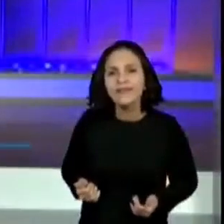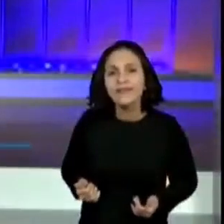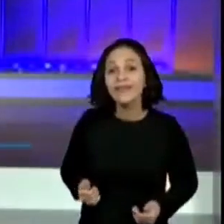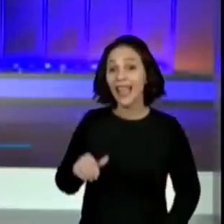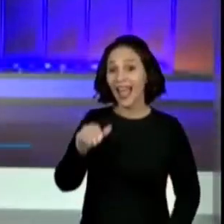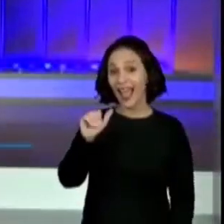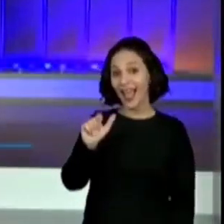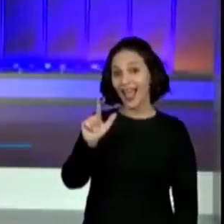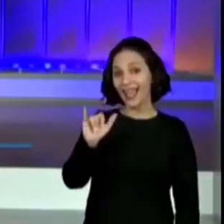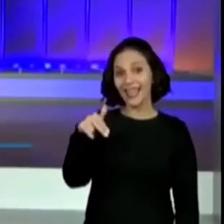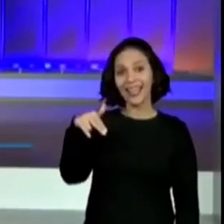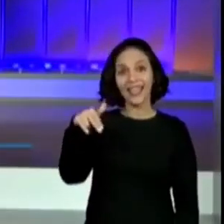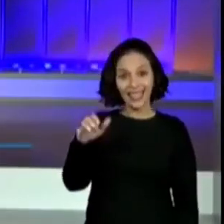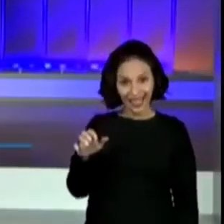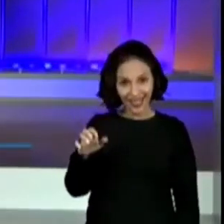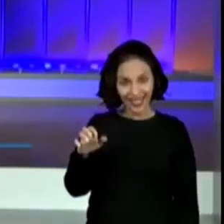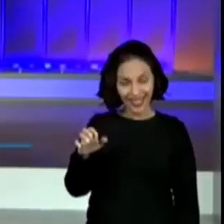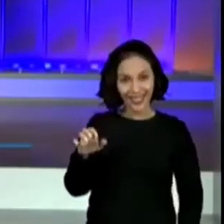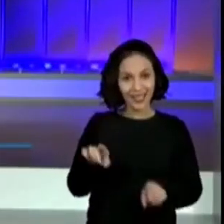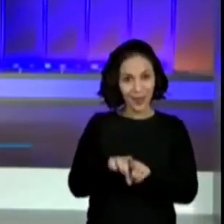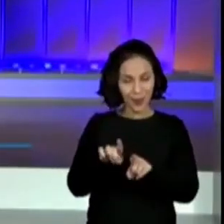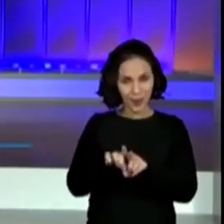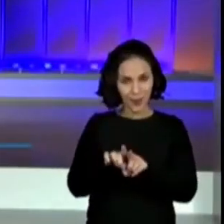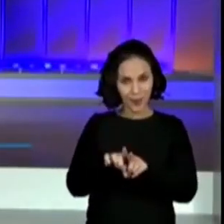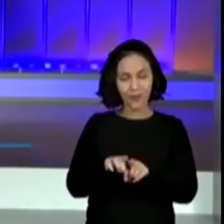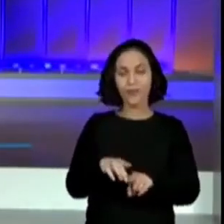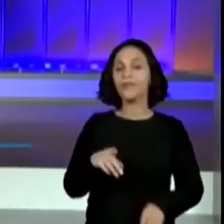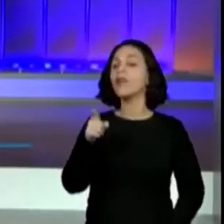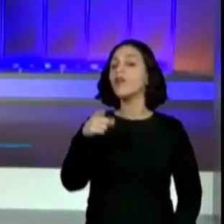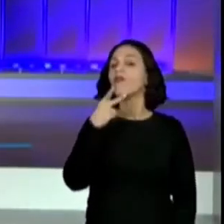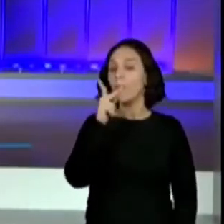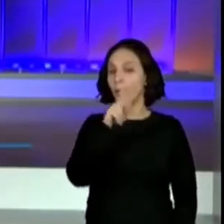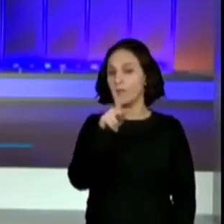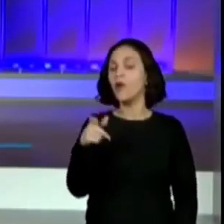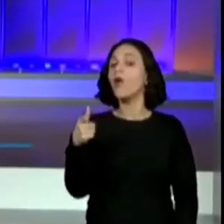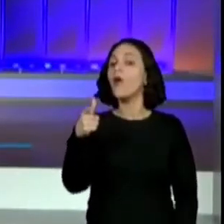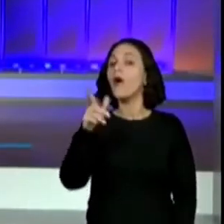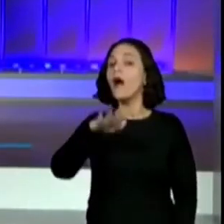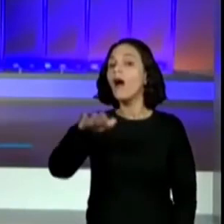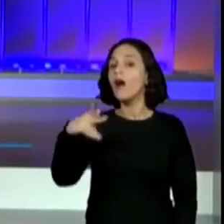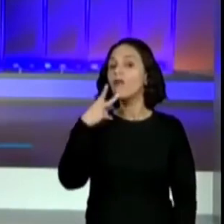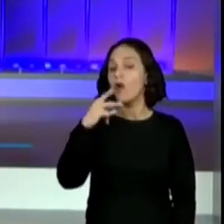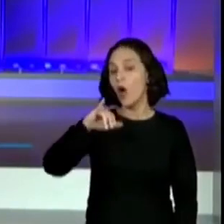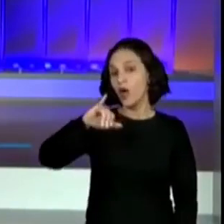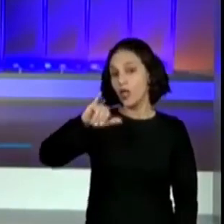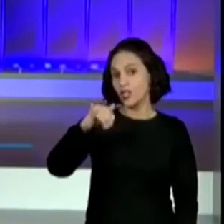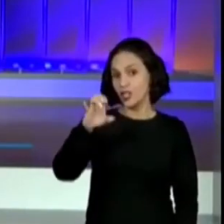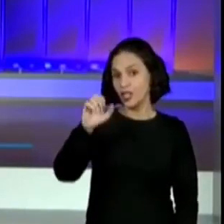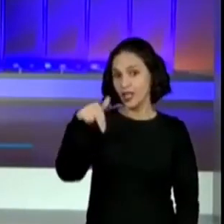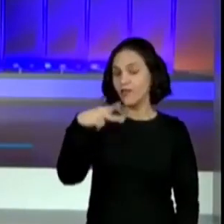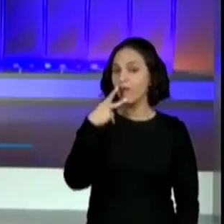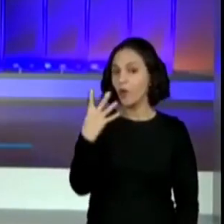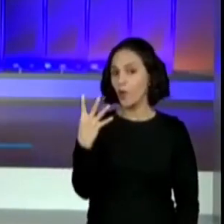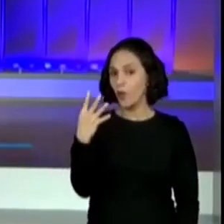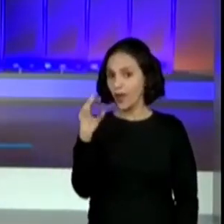charar Aline professora Aline disse que o gan disse 40 mais 60